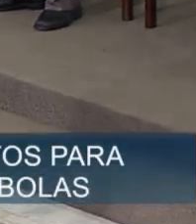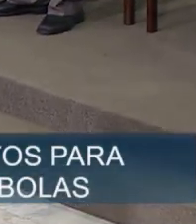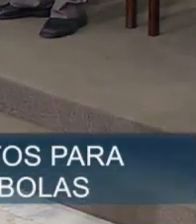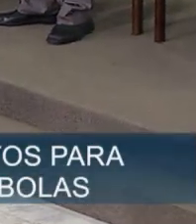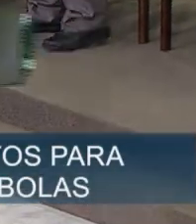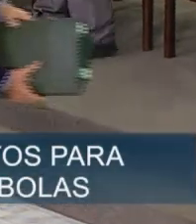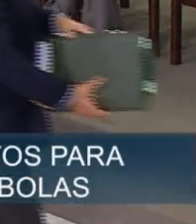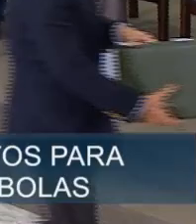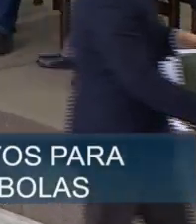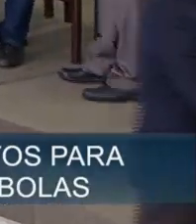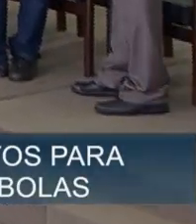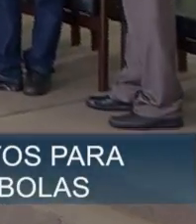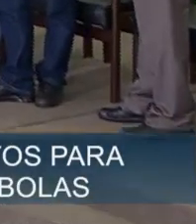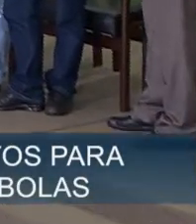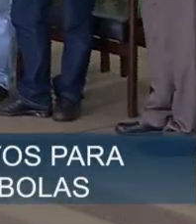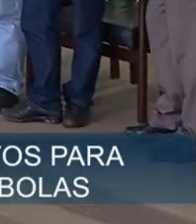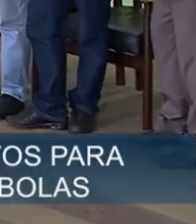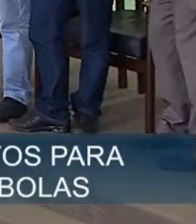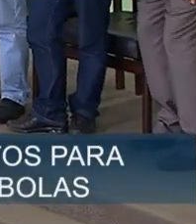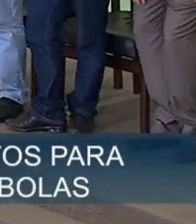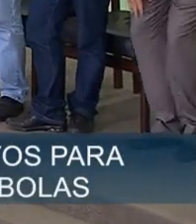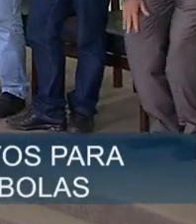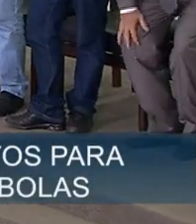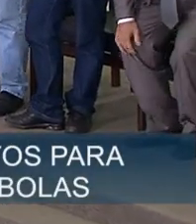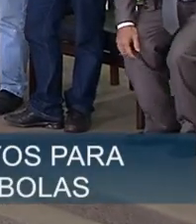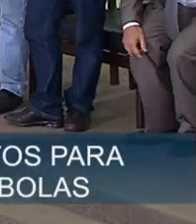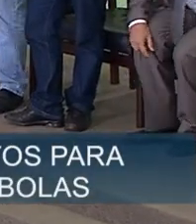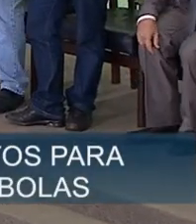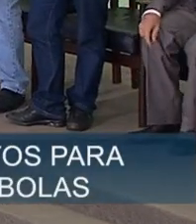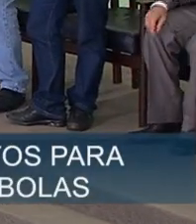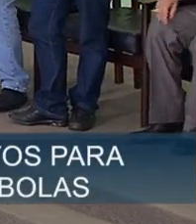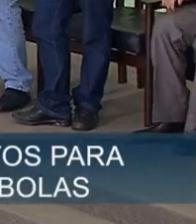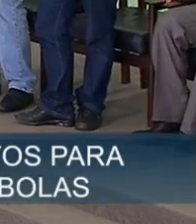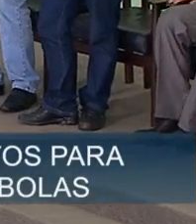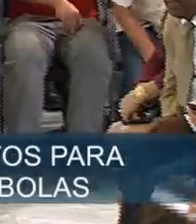Com a palavra, a Presidenta da República, Dilma Rousseff.